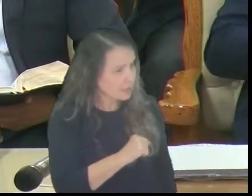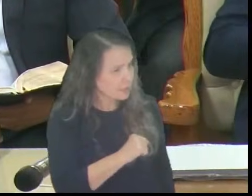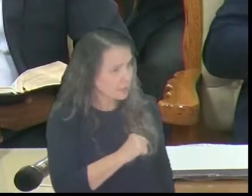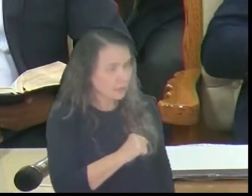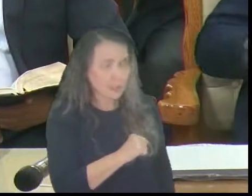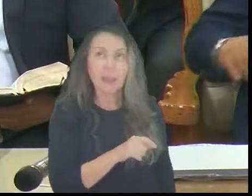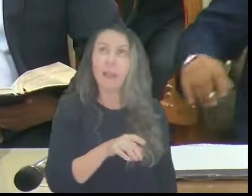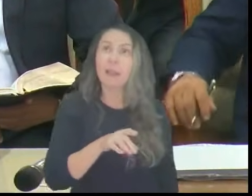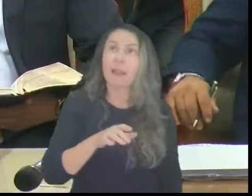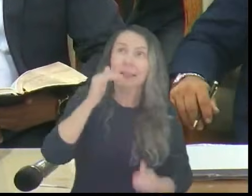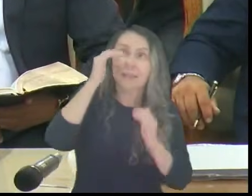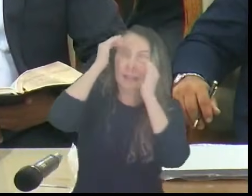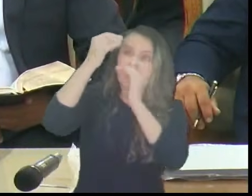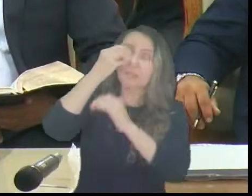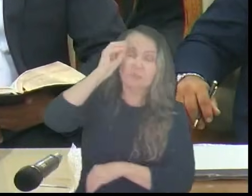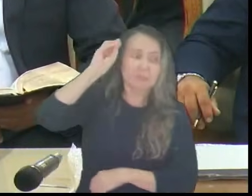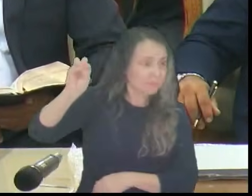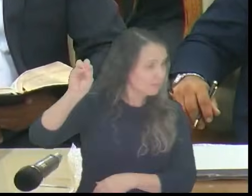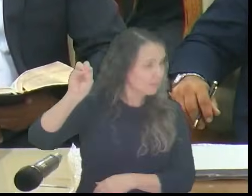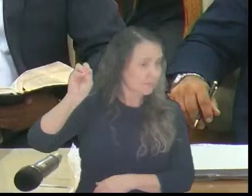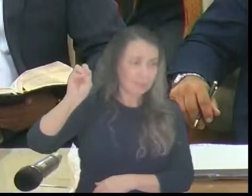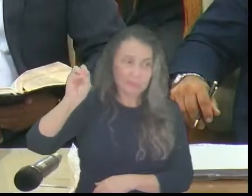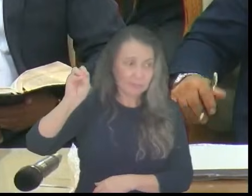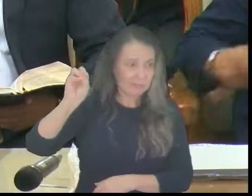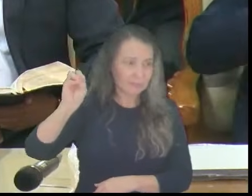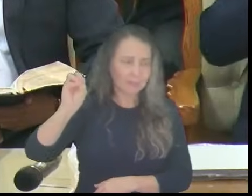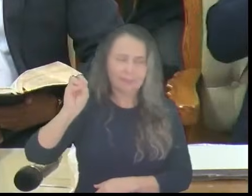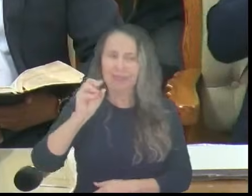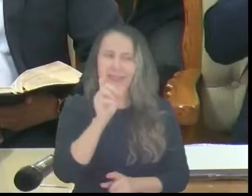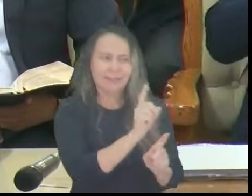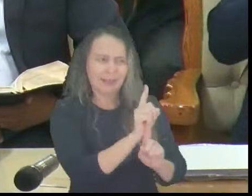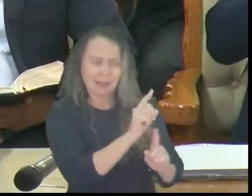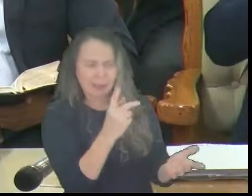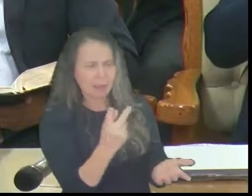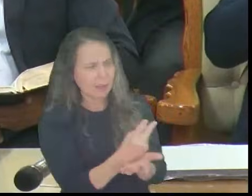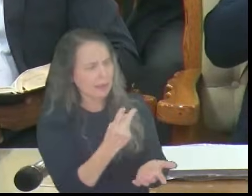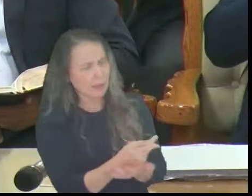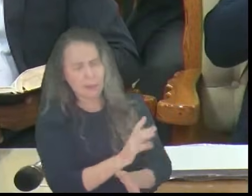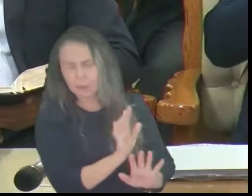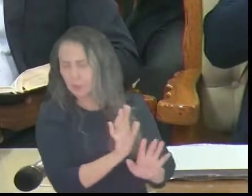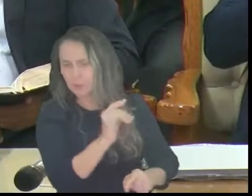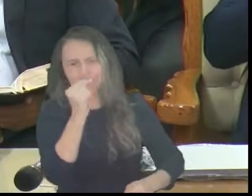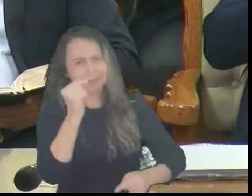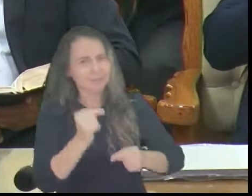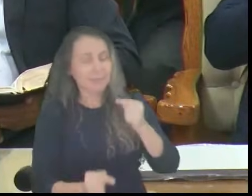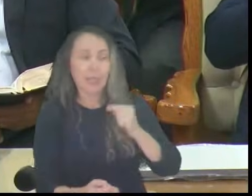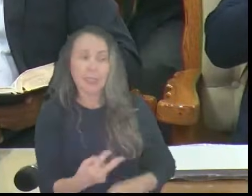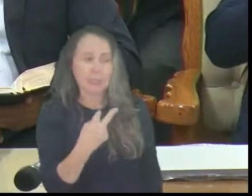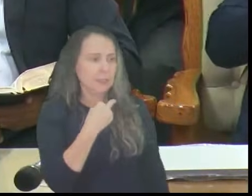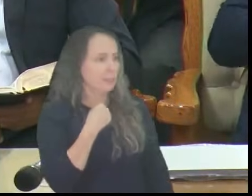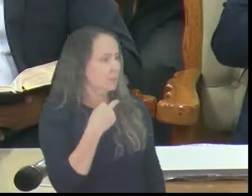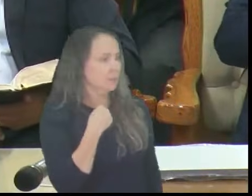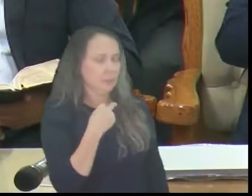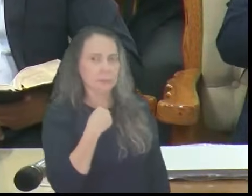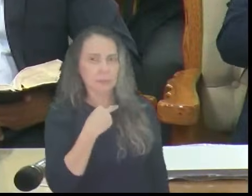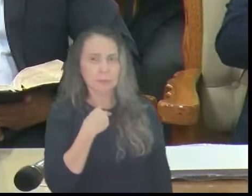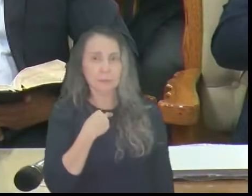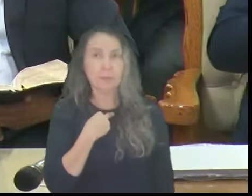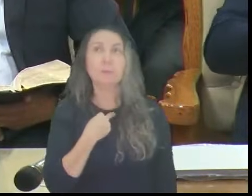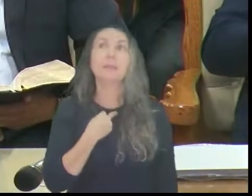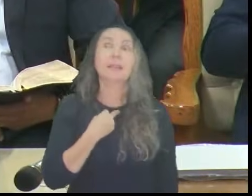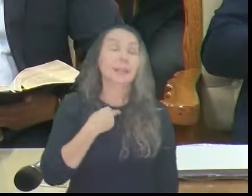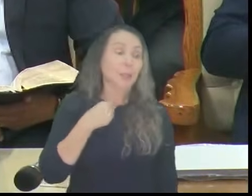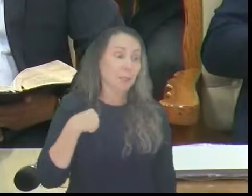Deus manda para fazer o que vocês querem? Não. Não podemos deixar de